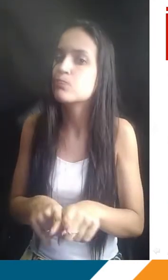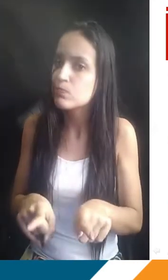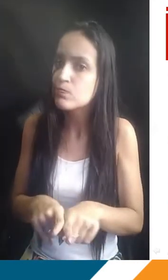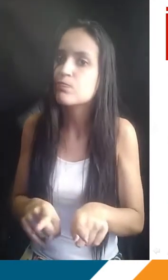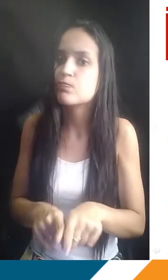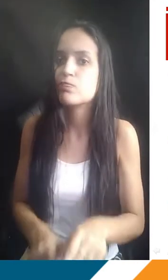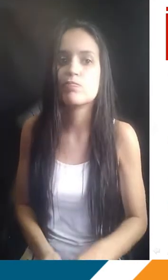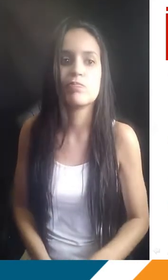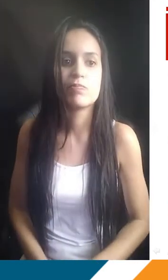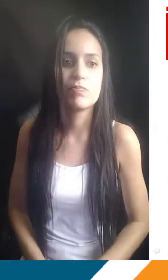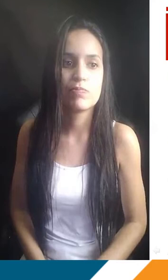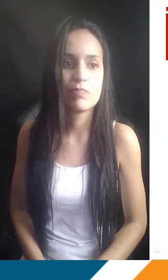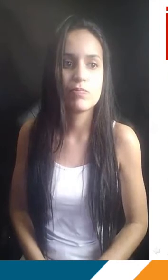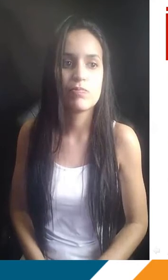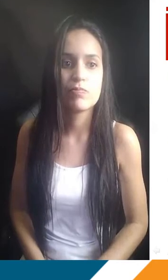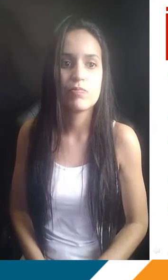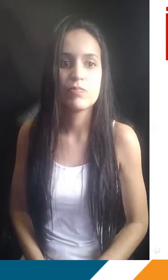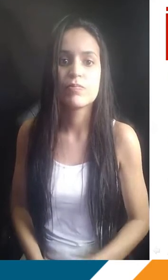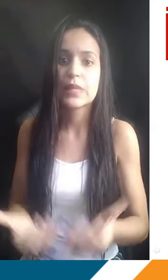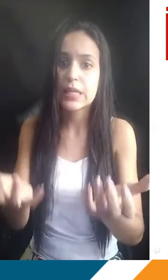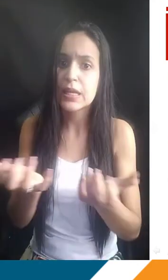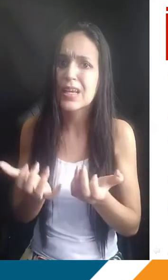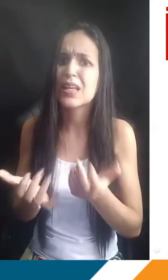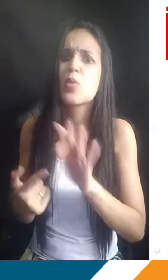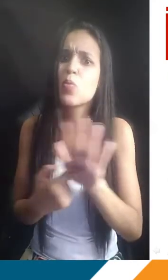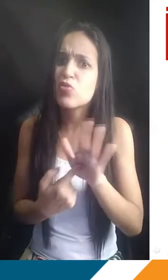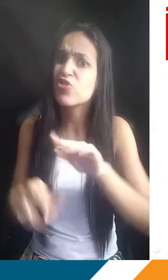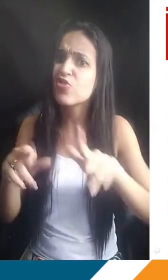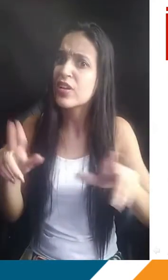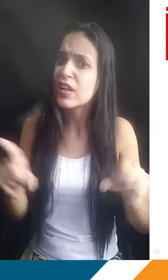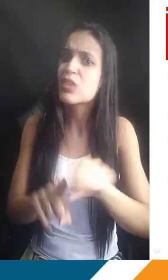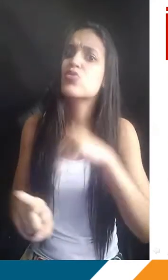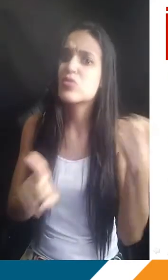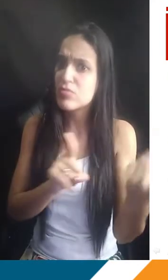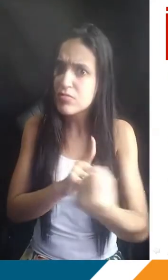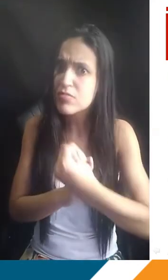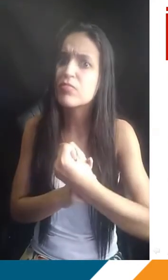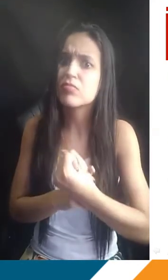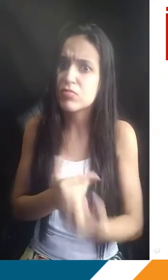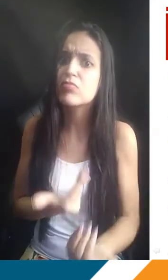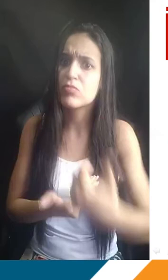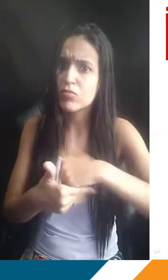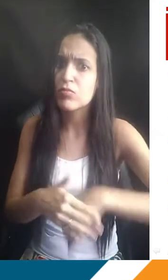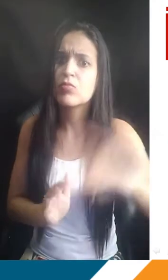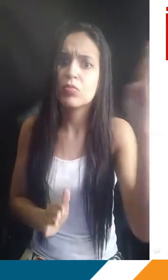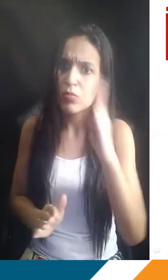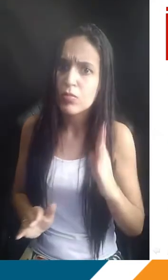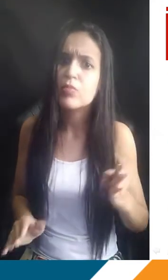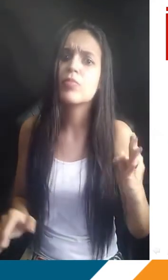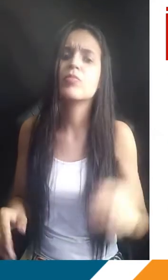as desigualdades sociais nos países de terceiro mundo, falar da fome como um sintoma de uma sociedade doente. E